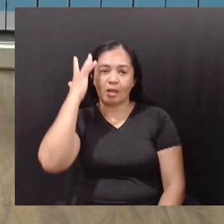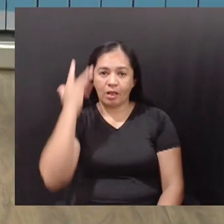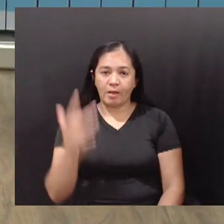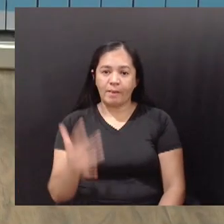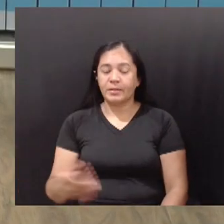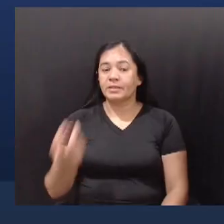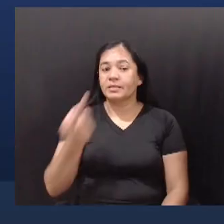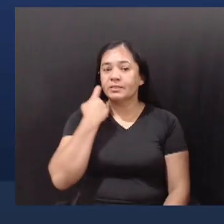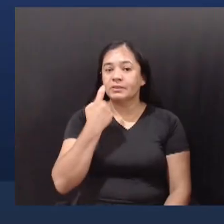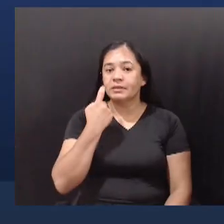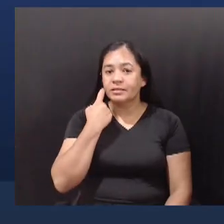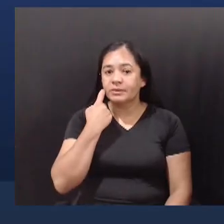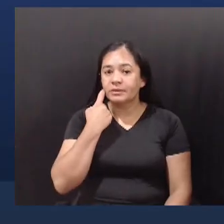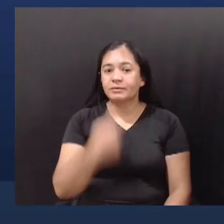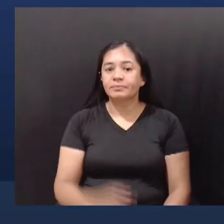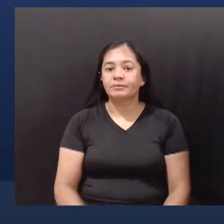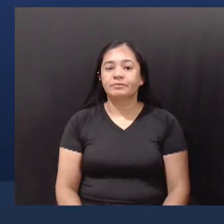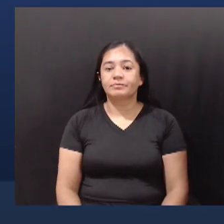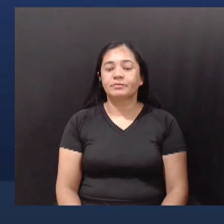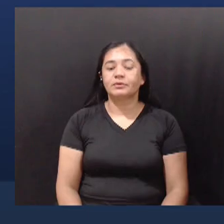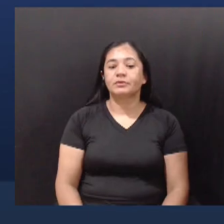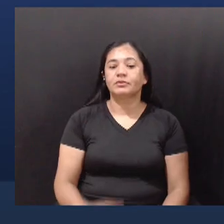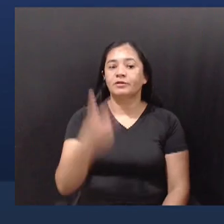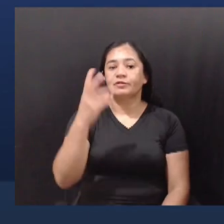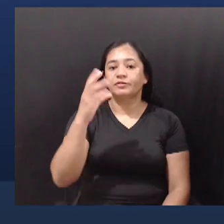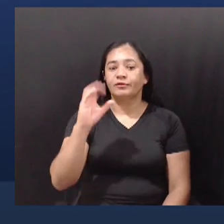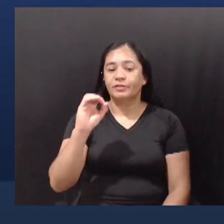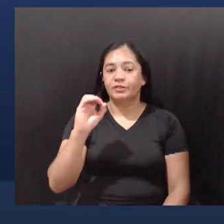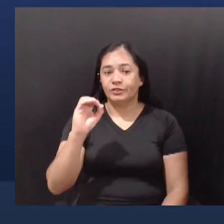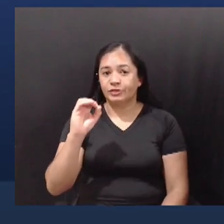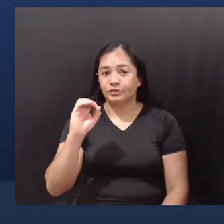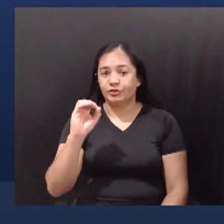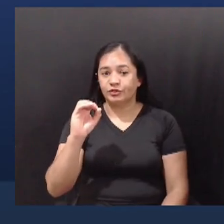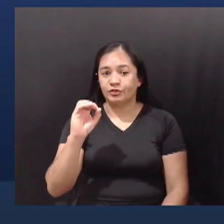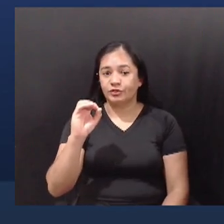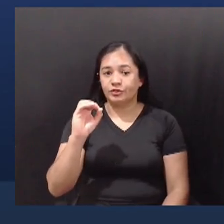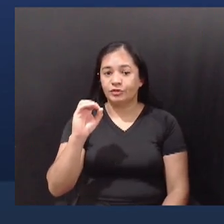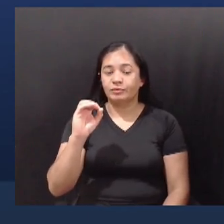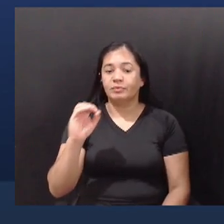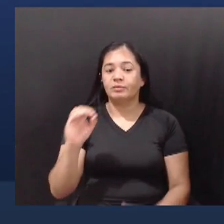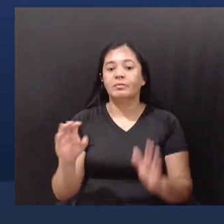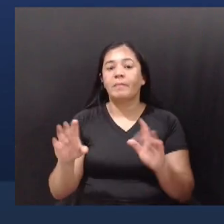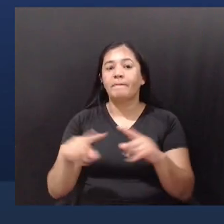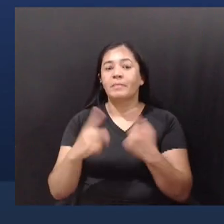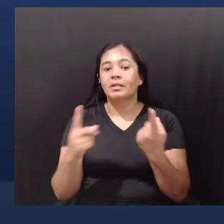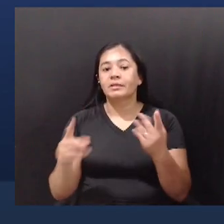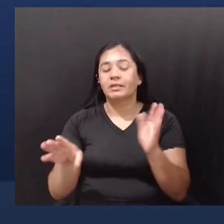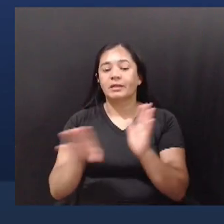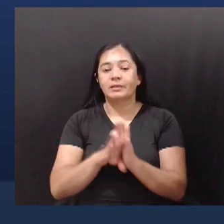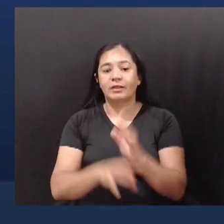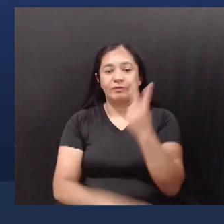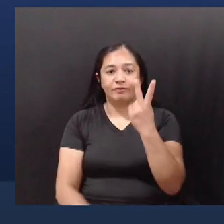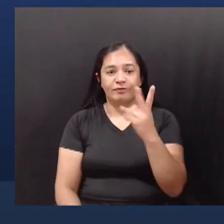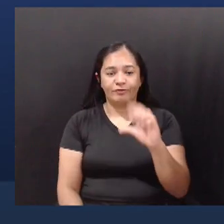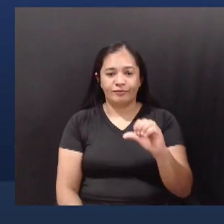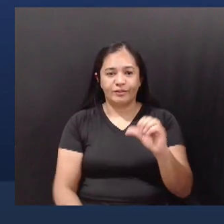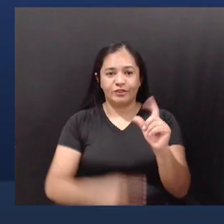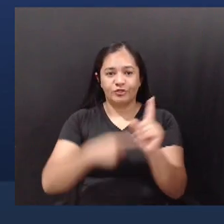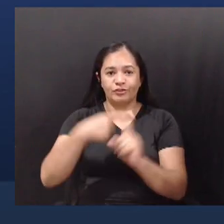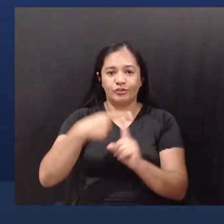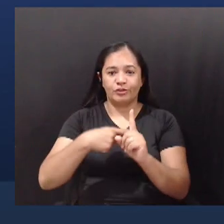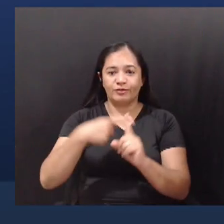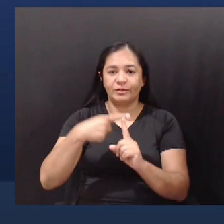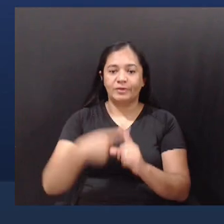de dezembro, mínima de 20 graus, é uma mínima elevada, mas a máxima não passa dos 29